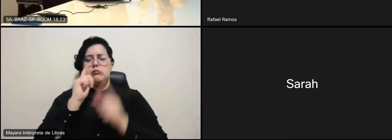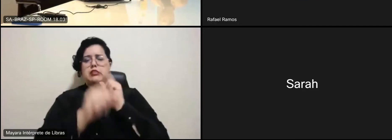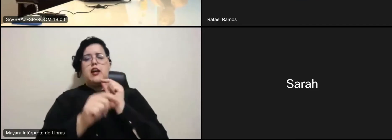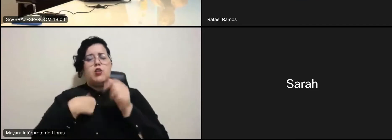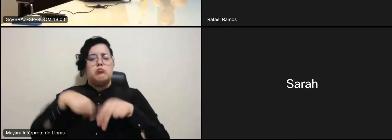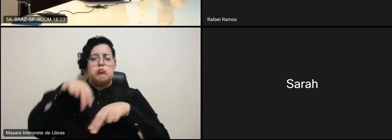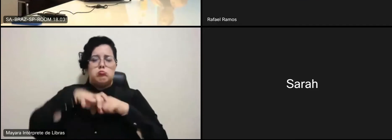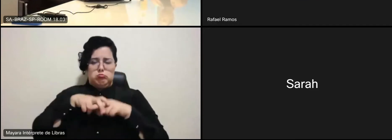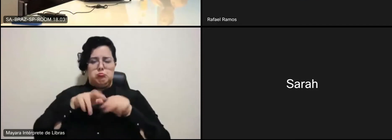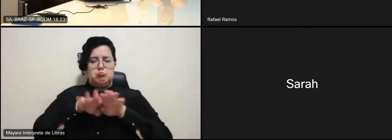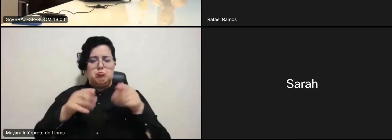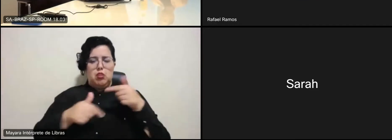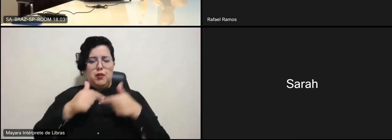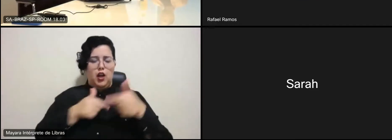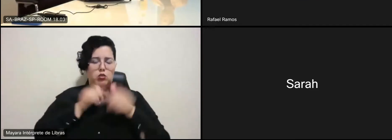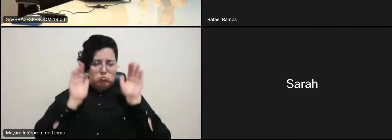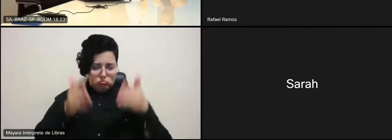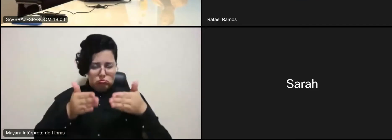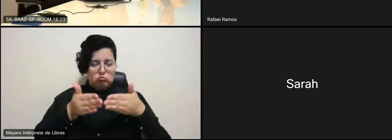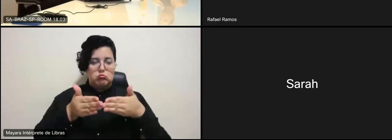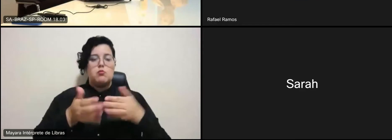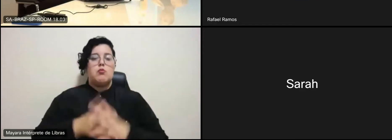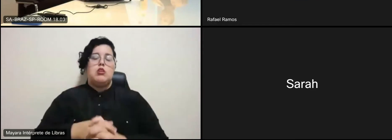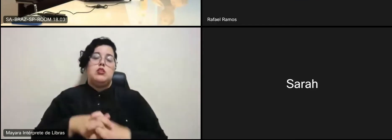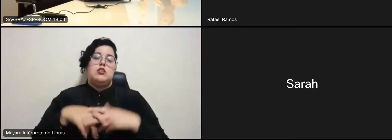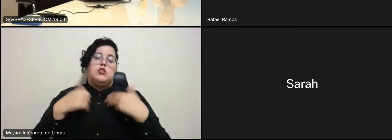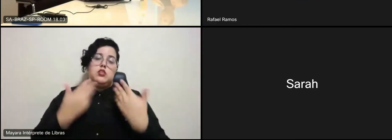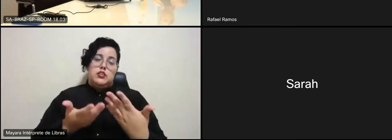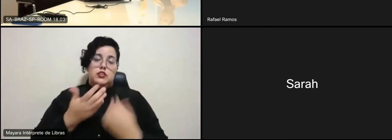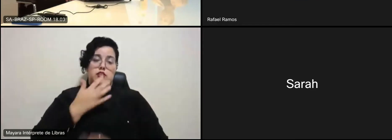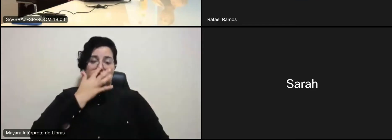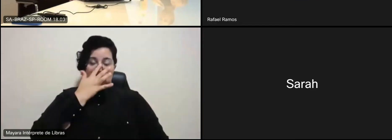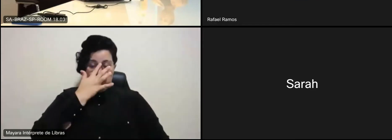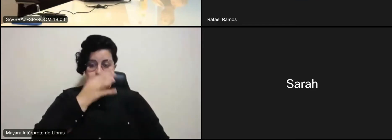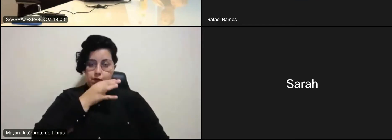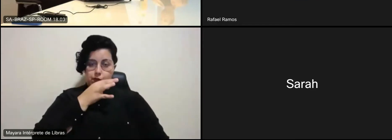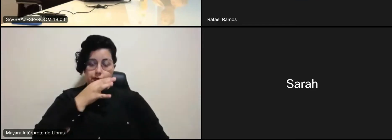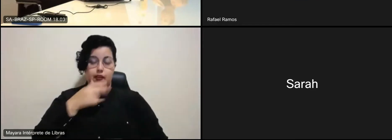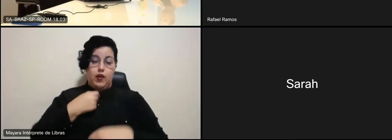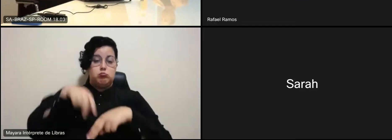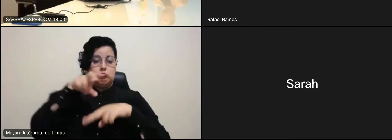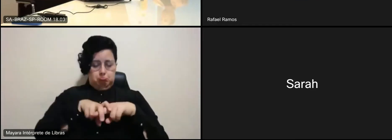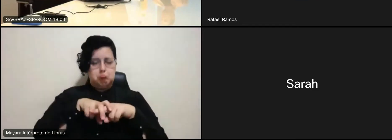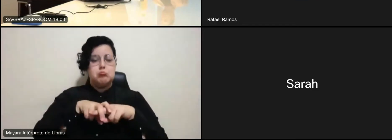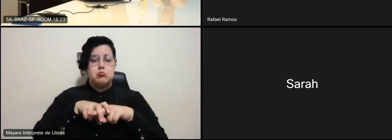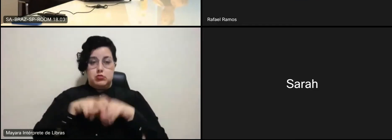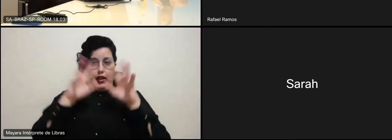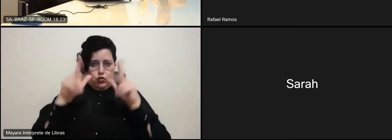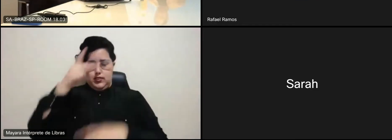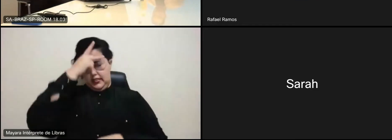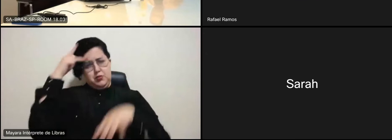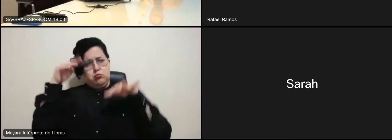mesa para terminar o meu horário de trabalho. E voltando para minha mesa, todo mundo, logo,